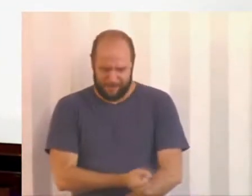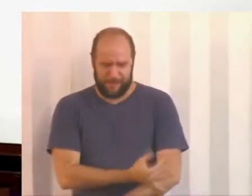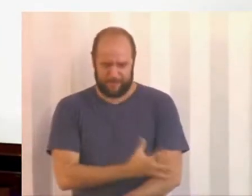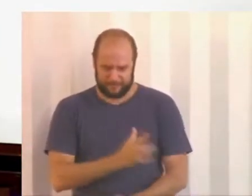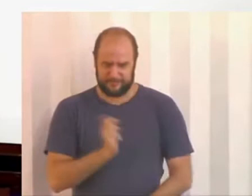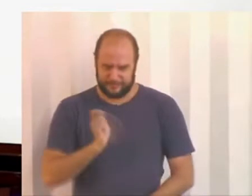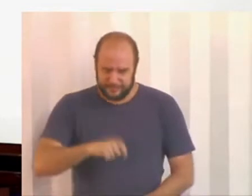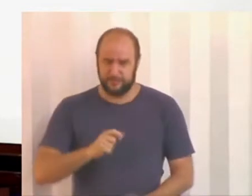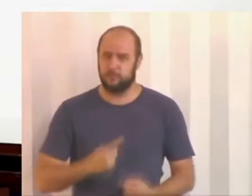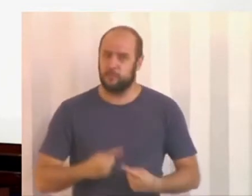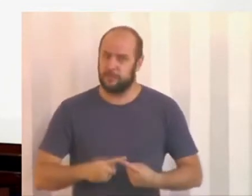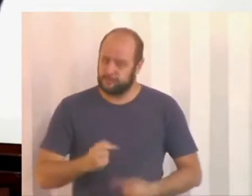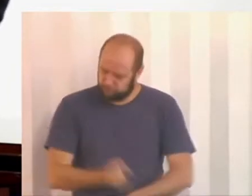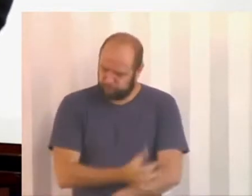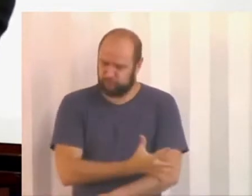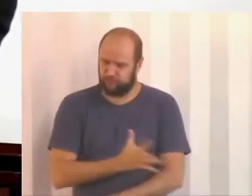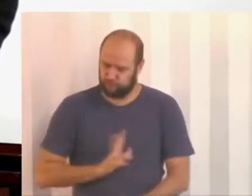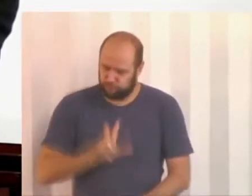essas emoções